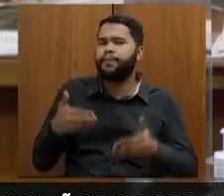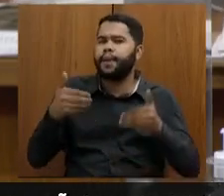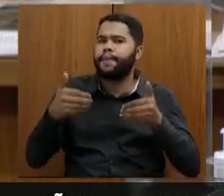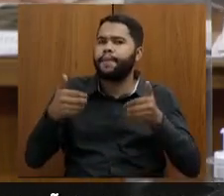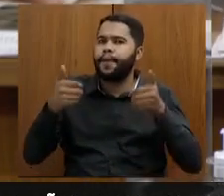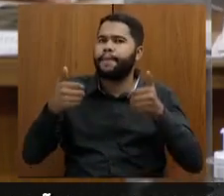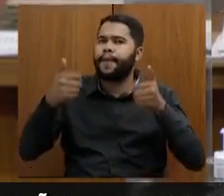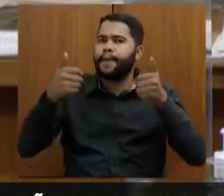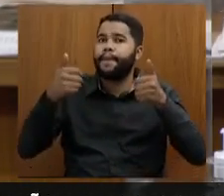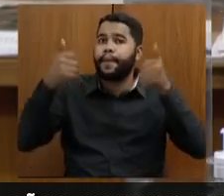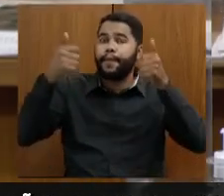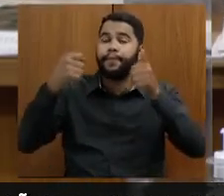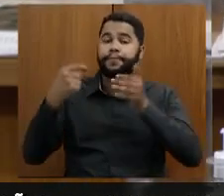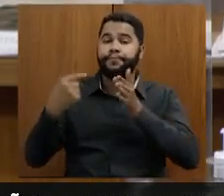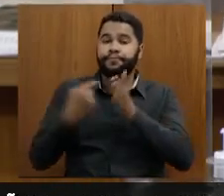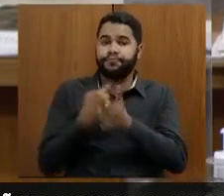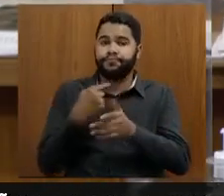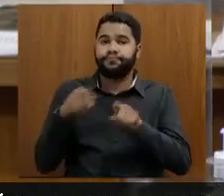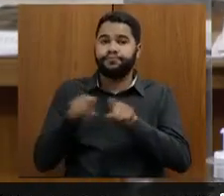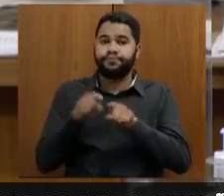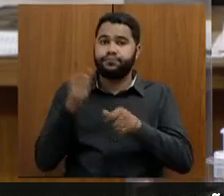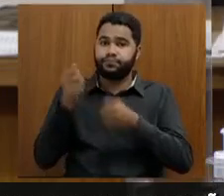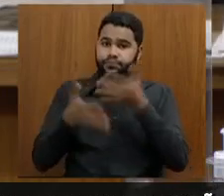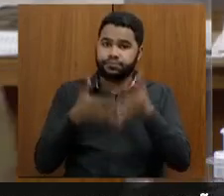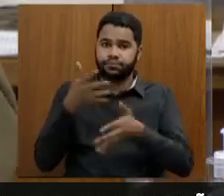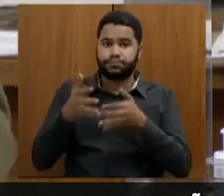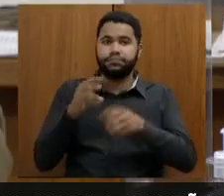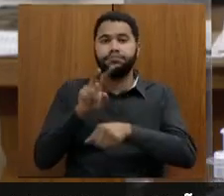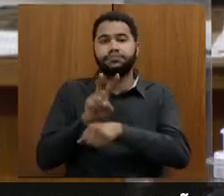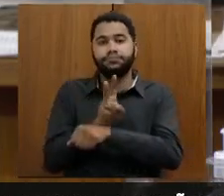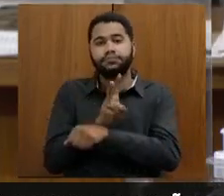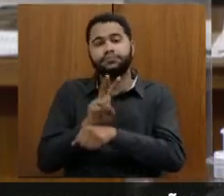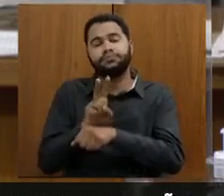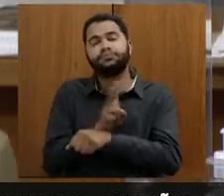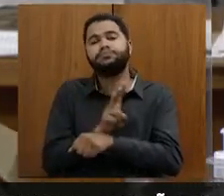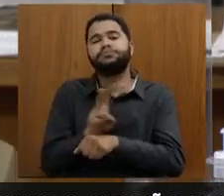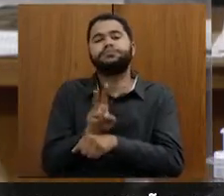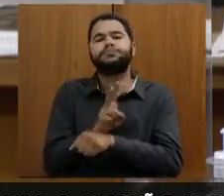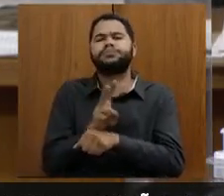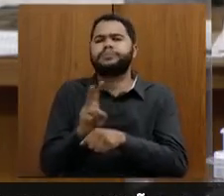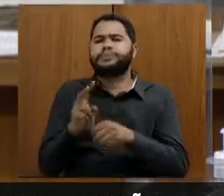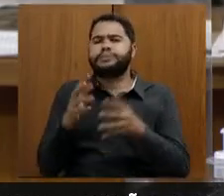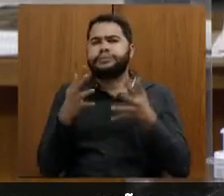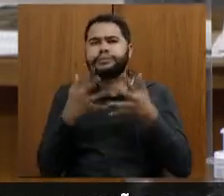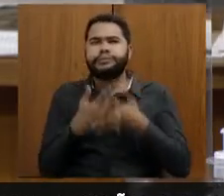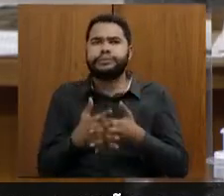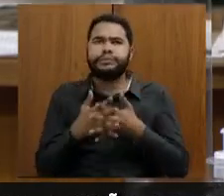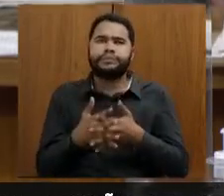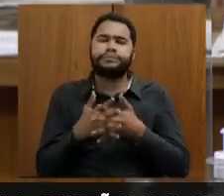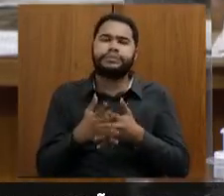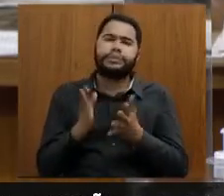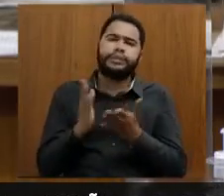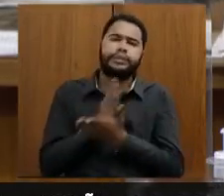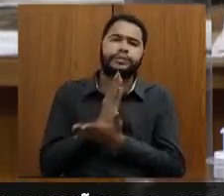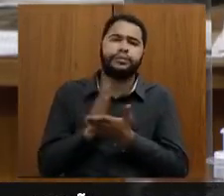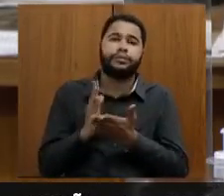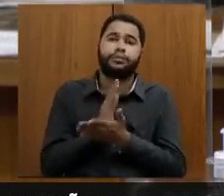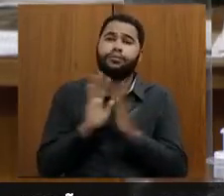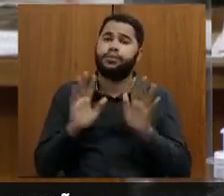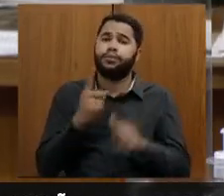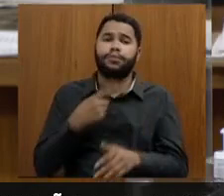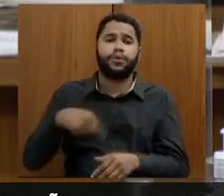mais ele a pergunta e na fala que o senhor fez inclusive de Varginha né senhor é foi muito polêmico né para alguns